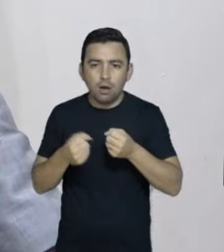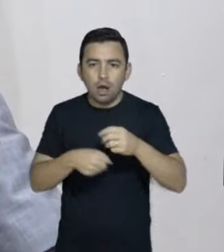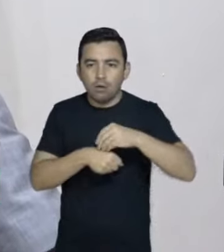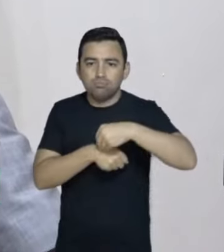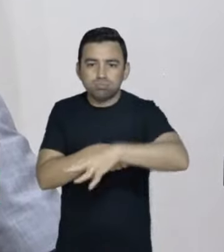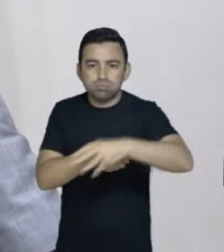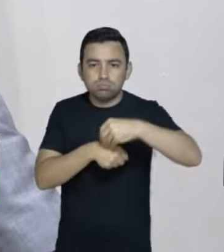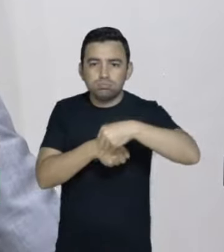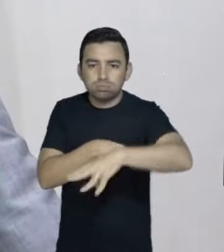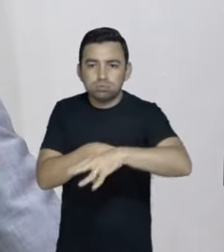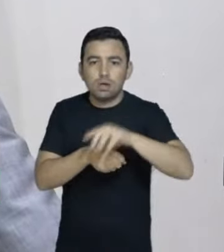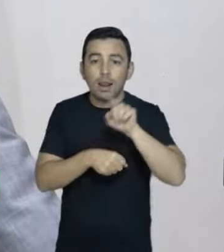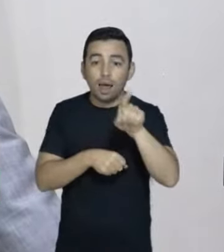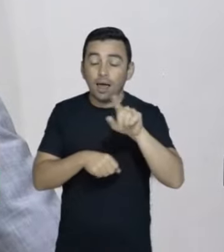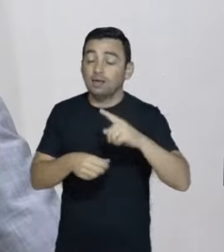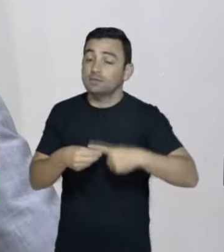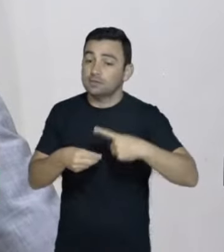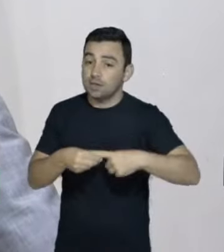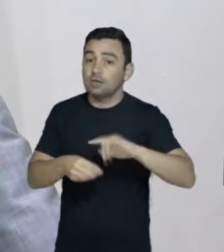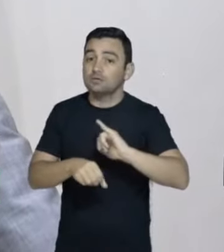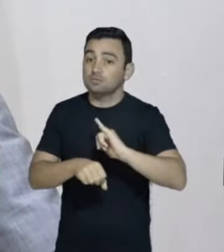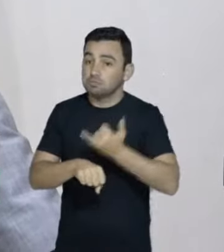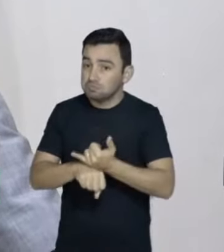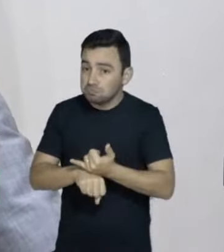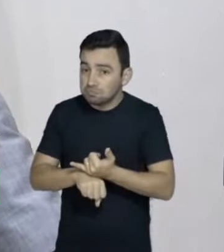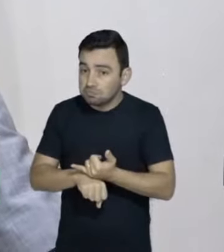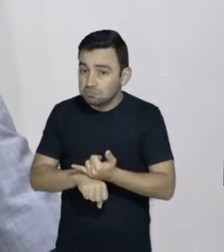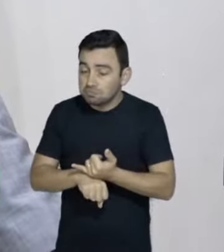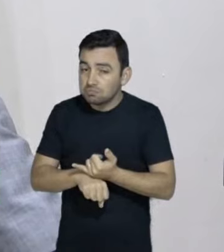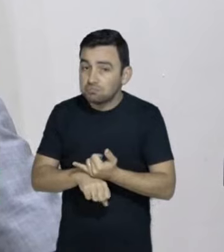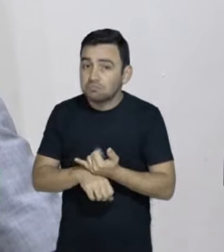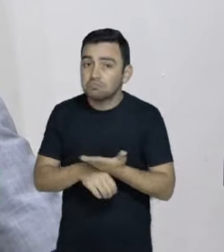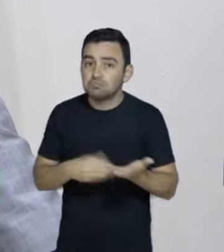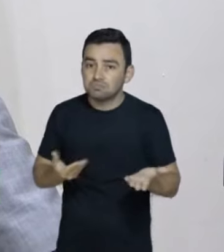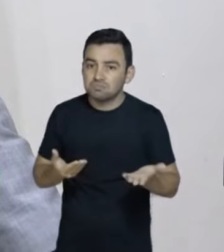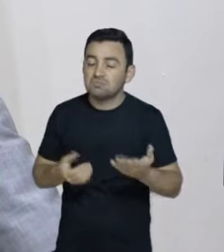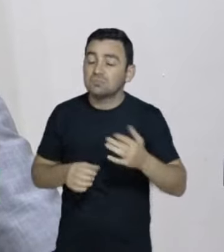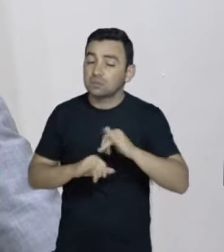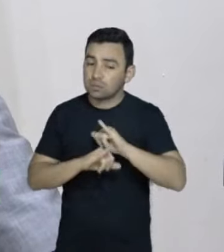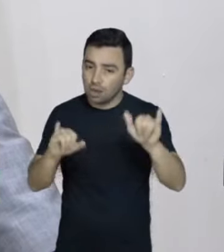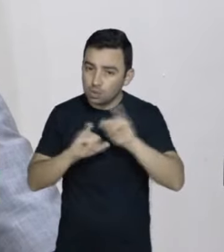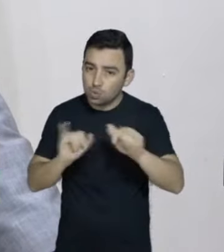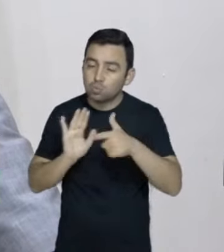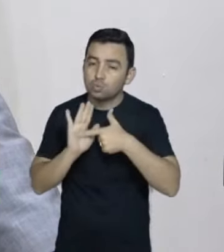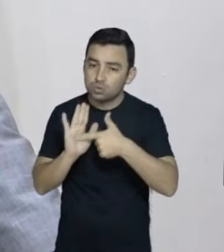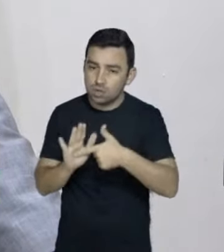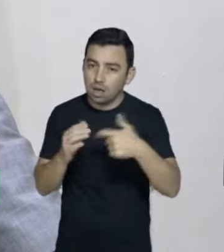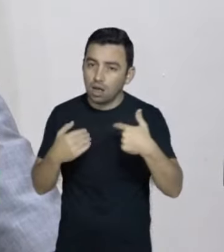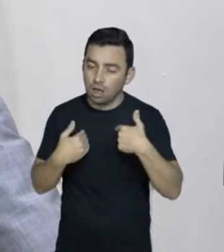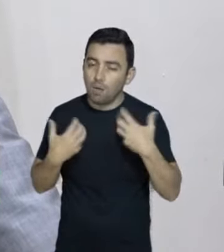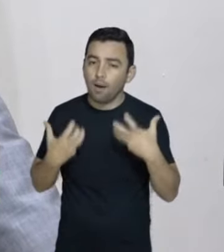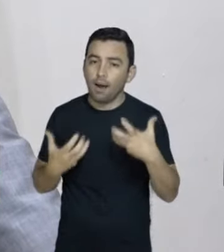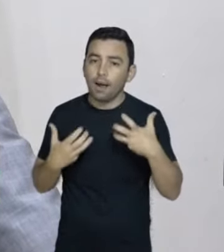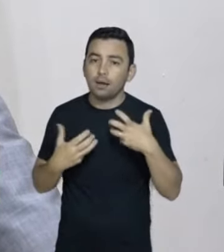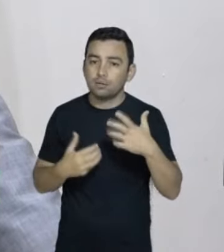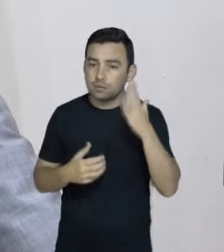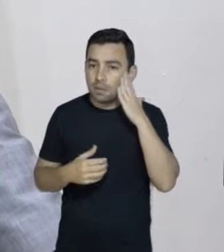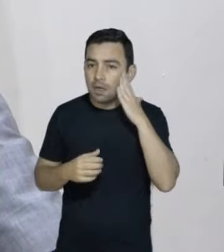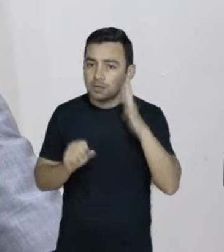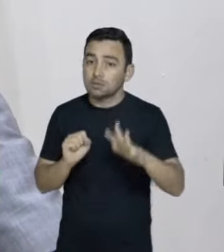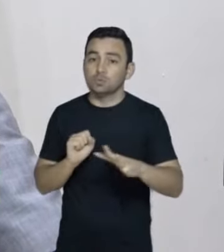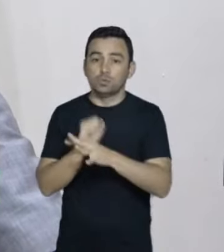Joinville. Então, nós estamos recebendo várias denúncias dessas, denúncias que eu faço questão de assegurar a